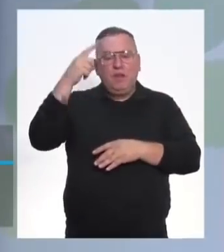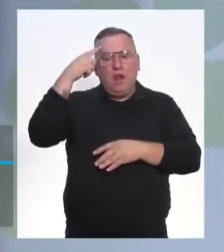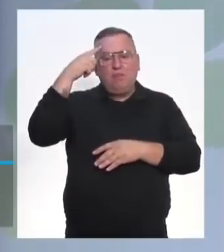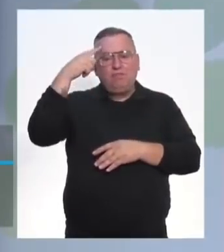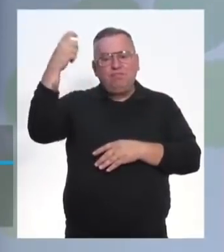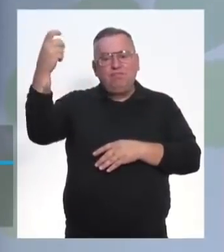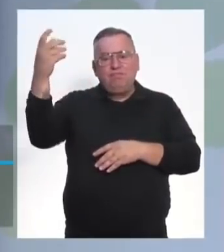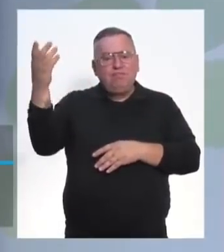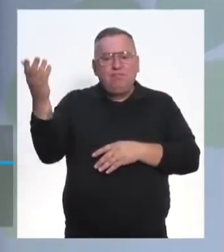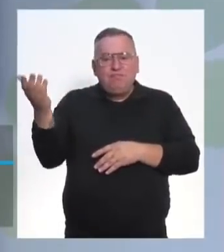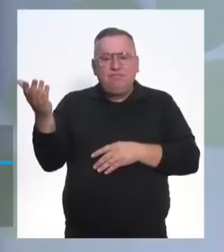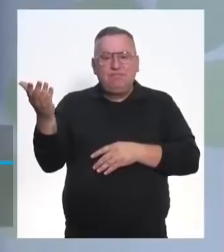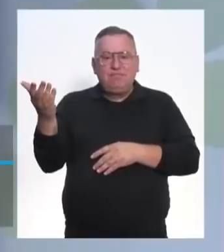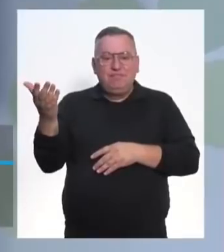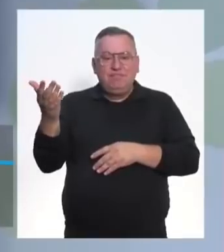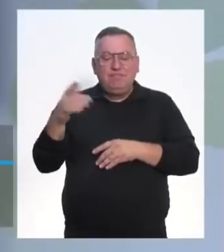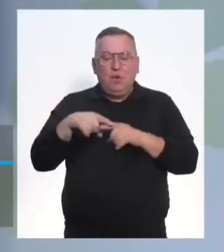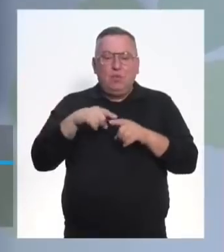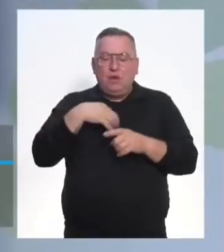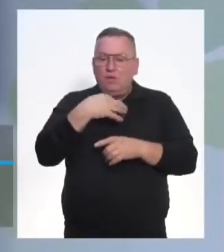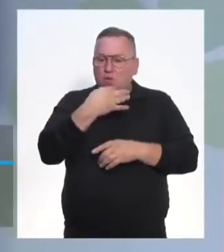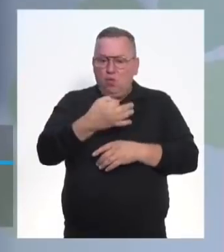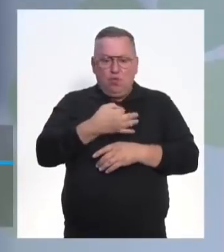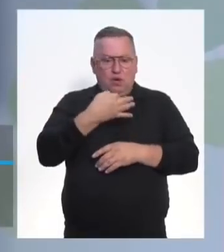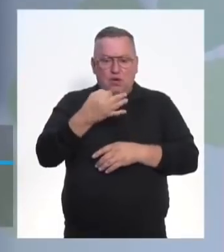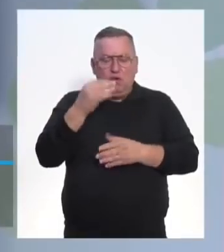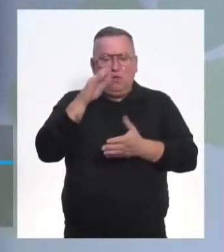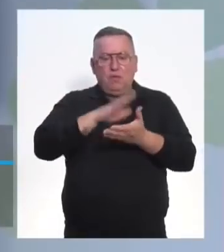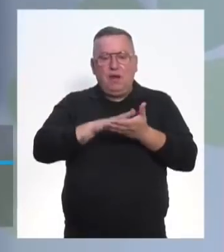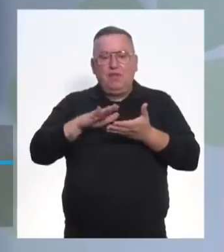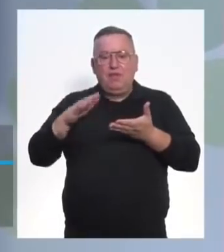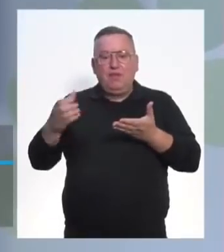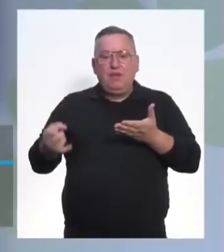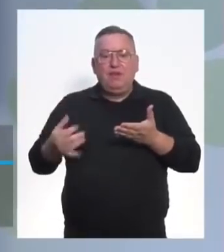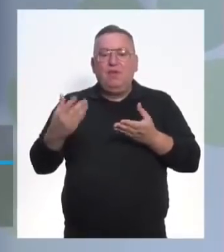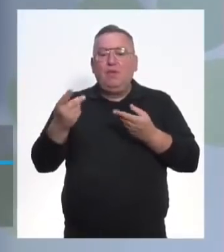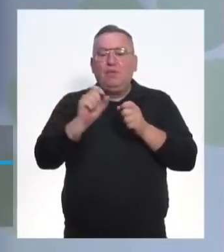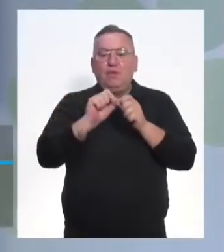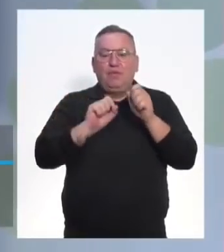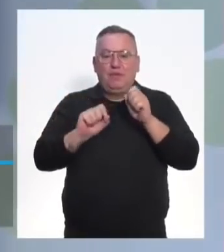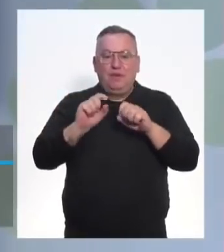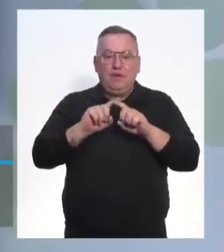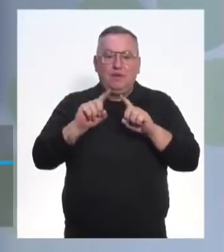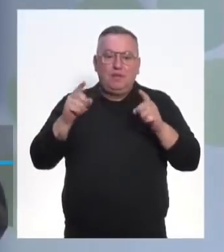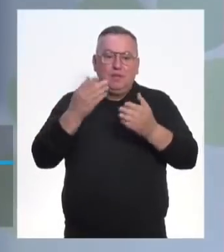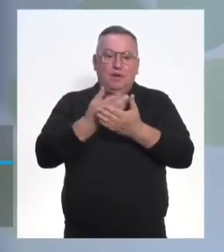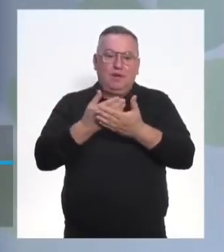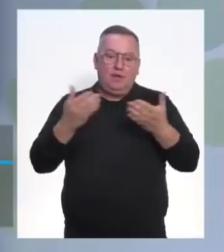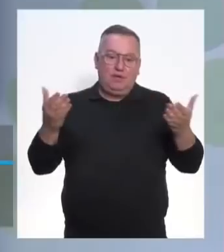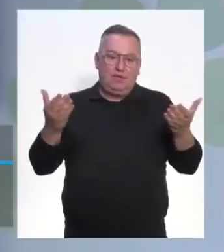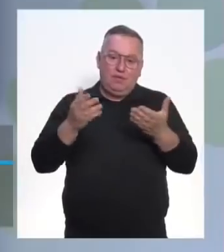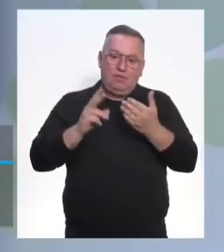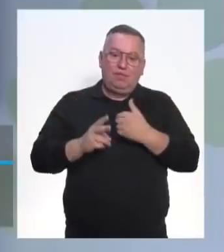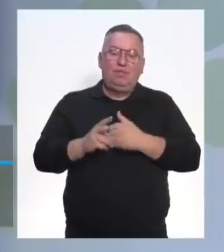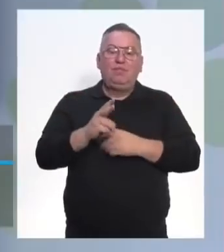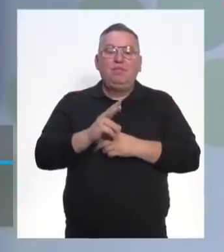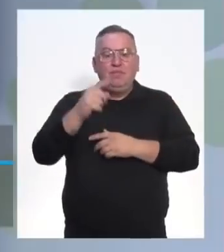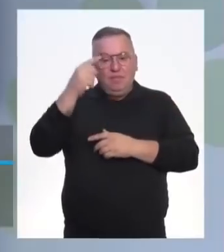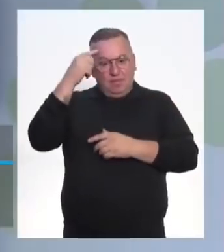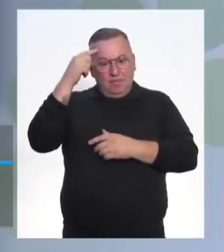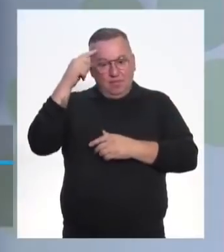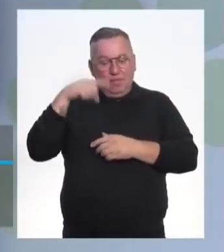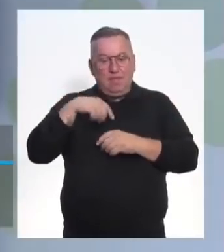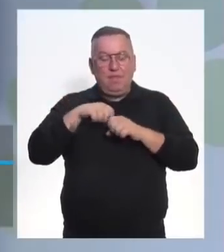né? Uma suposta aí, uma atividade, como vocês poderiam fazer. Mas para a aula de hoje, continuando essa ideia